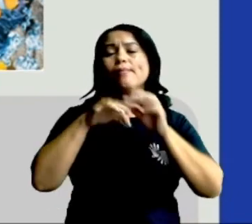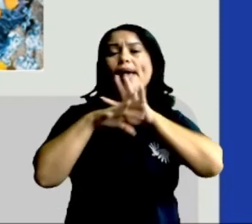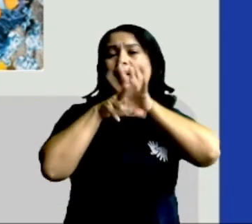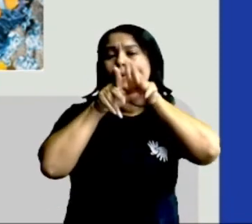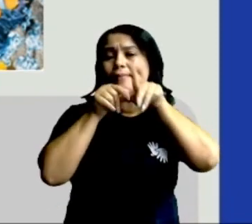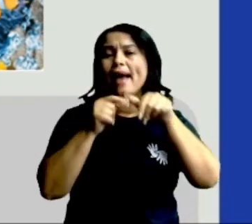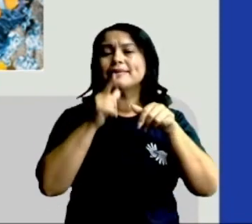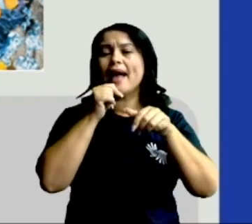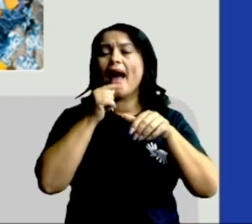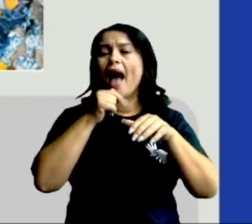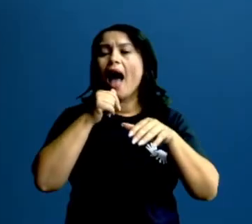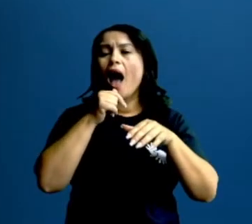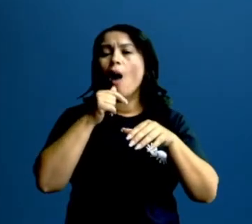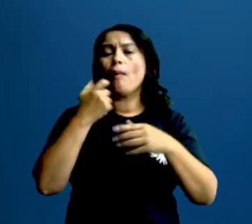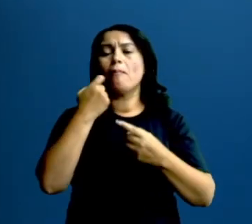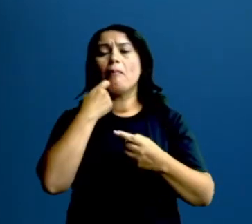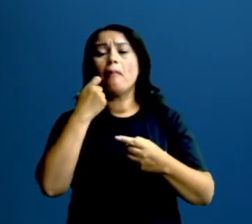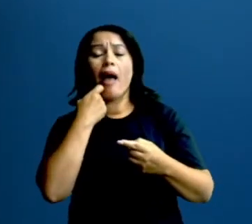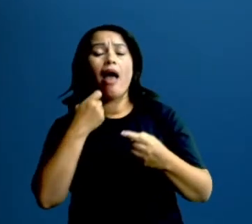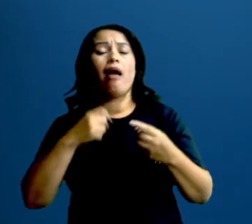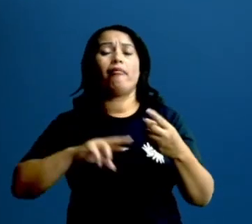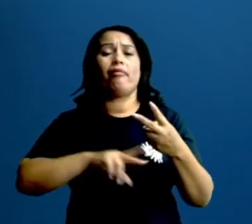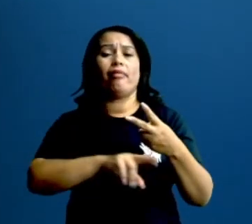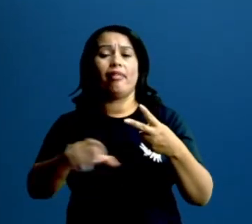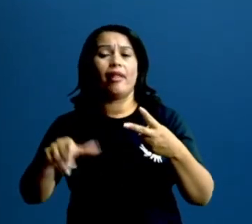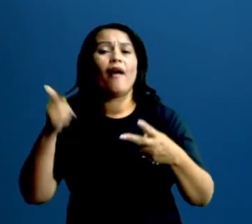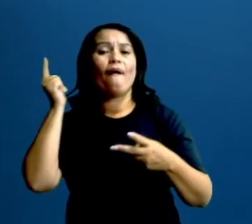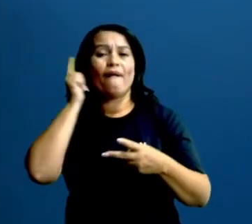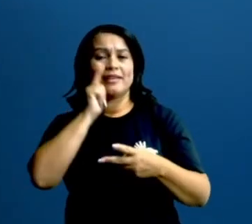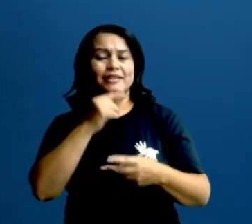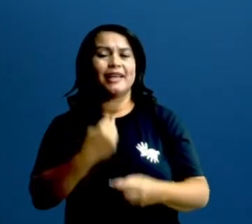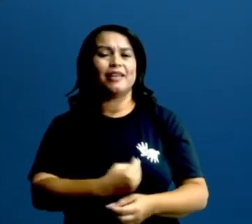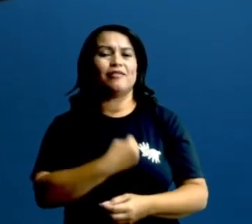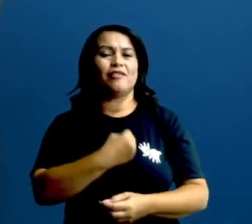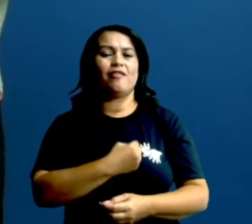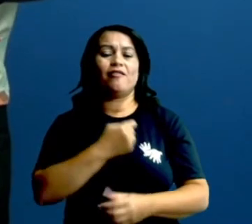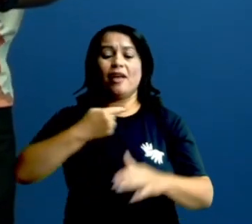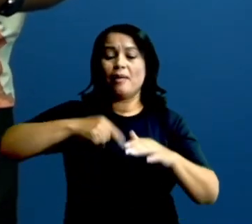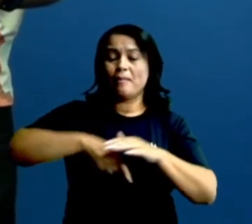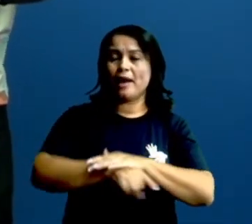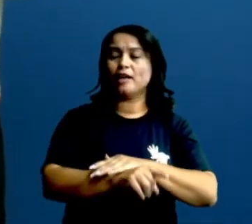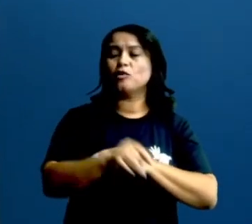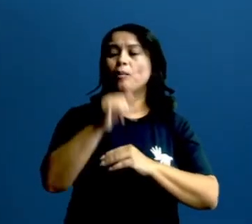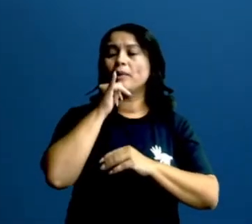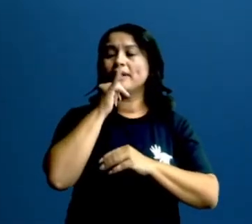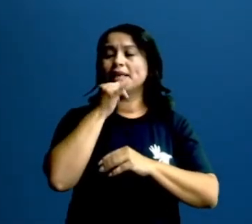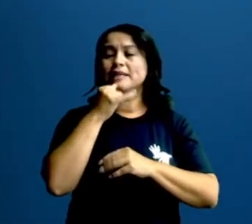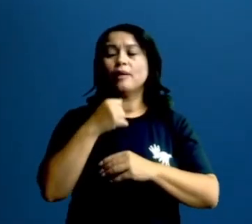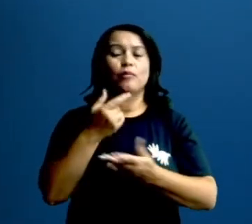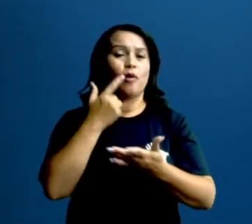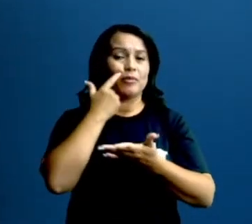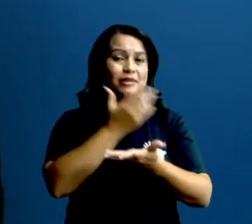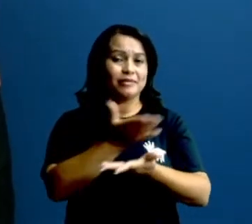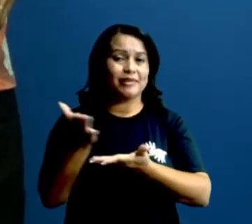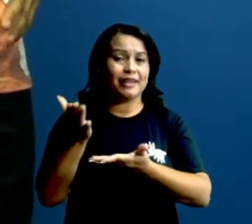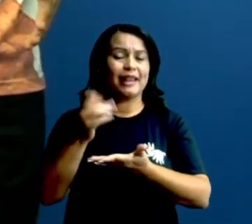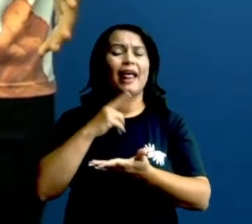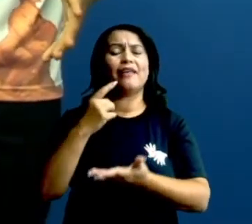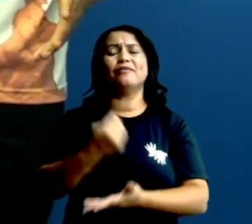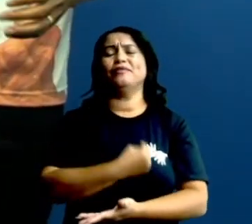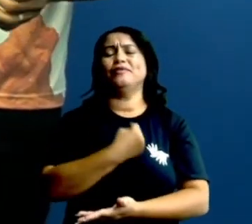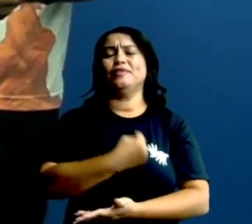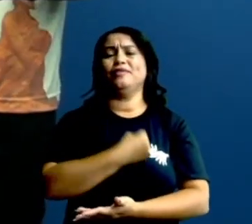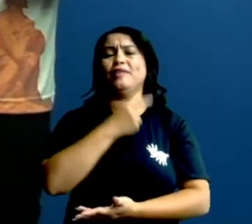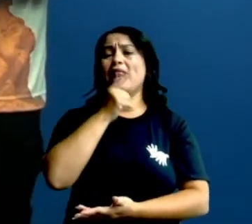dissolvido nela, tá certo? Ou seja, observem que os organismos marinhos, os organismos aquáticos, eles vivem lá dentro